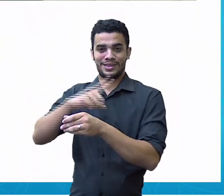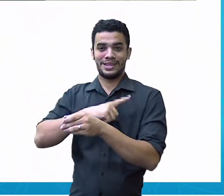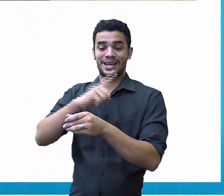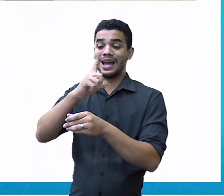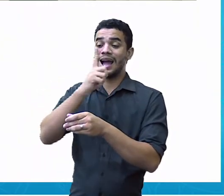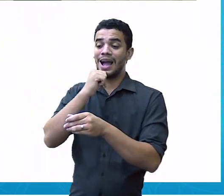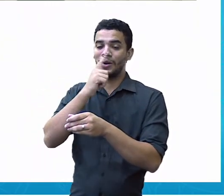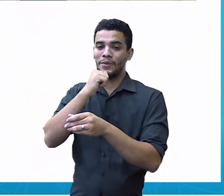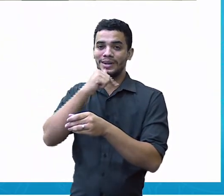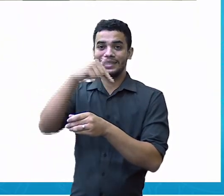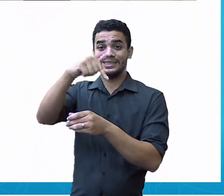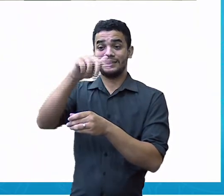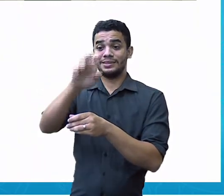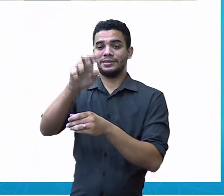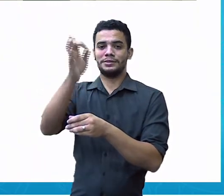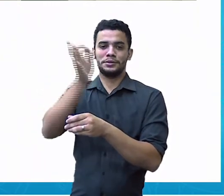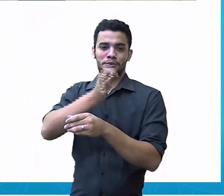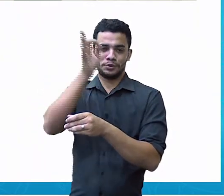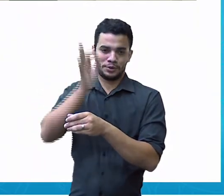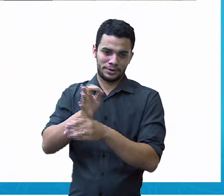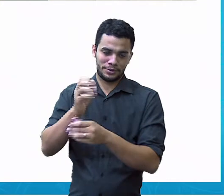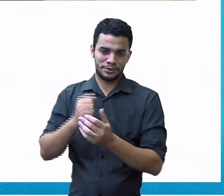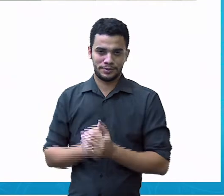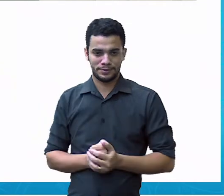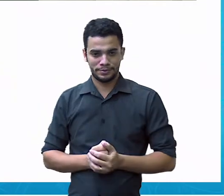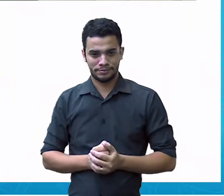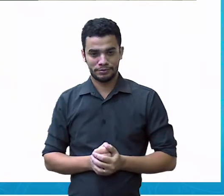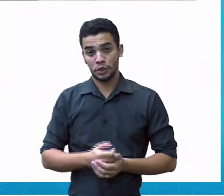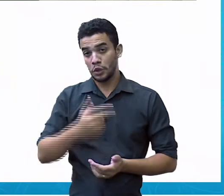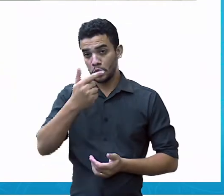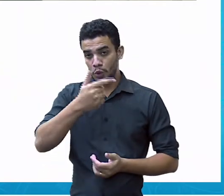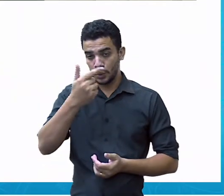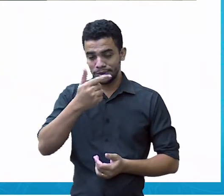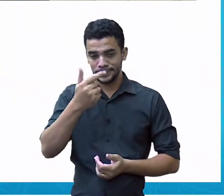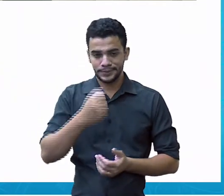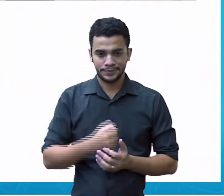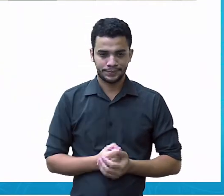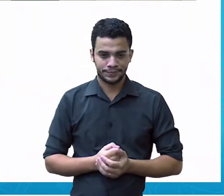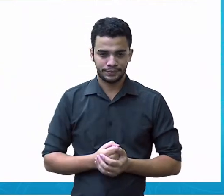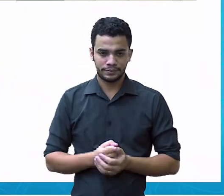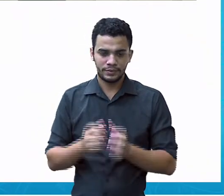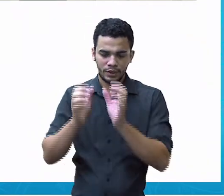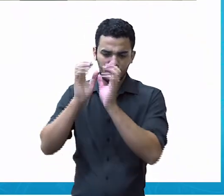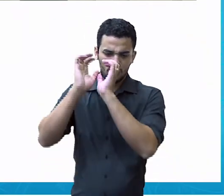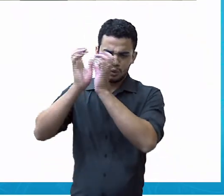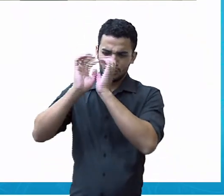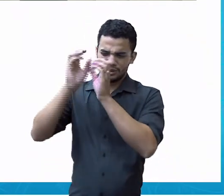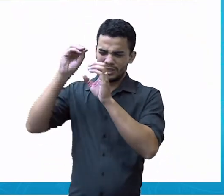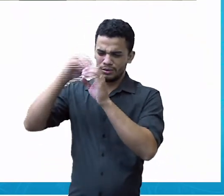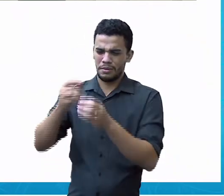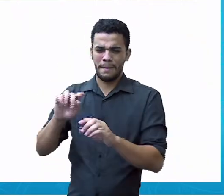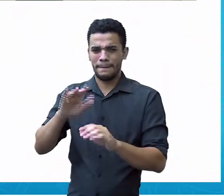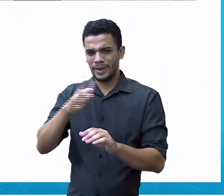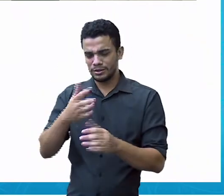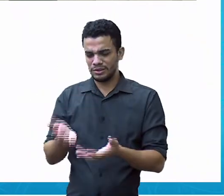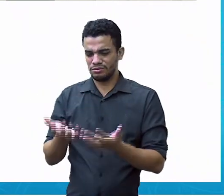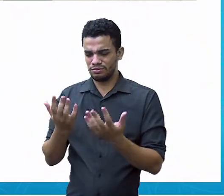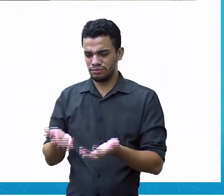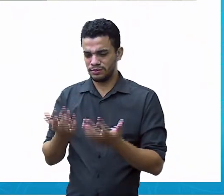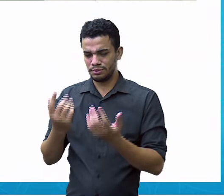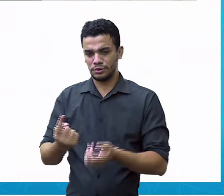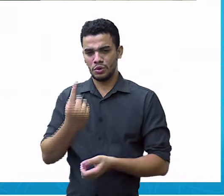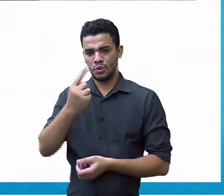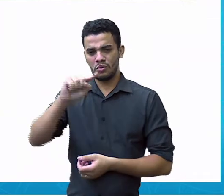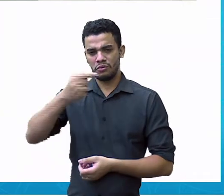Pesando mais ou menos 1,5 kg, representa de 2 a 3% da